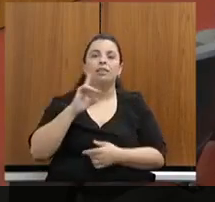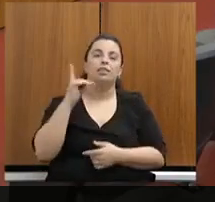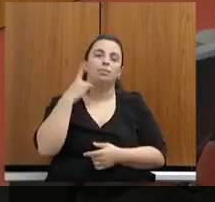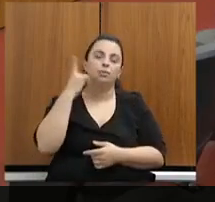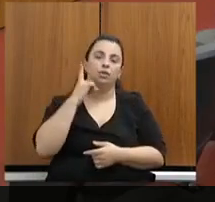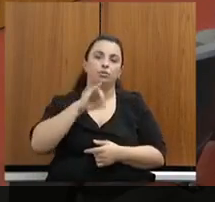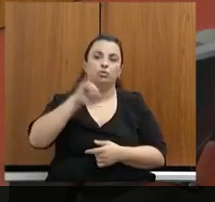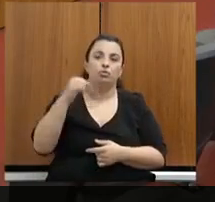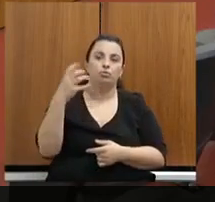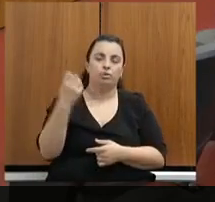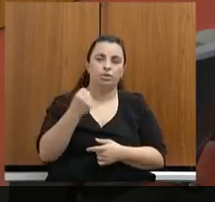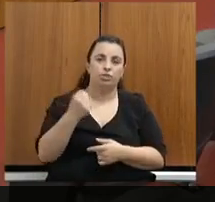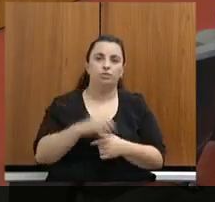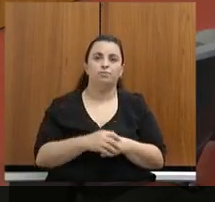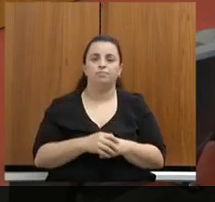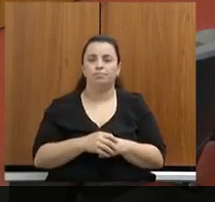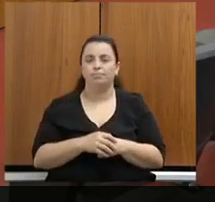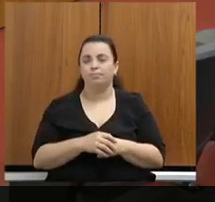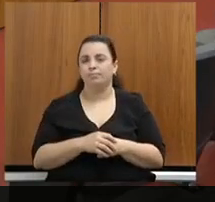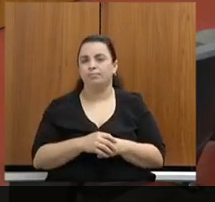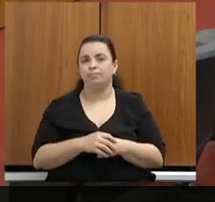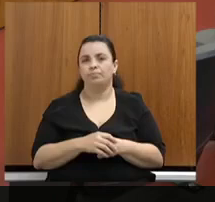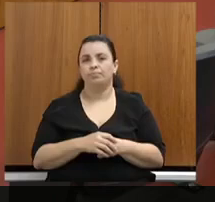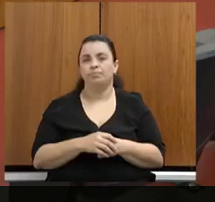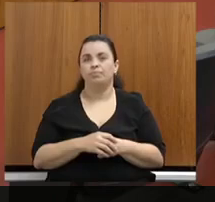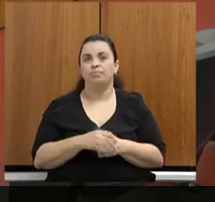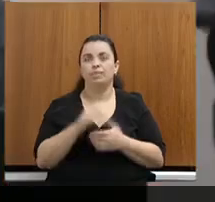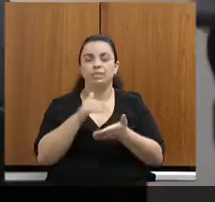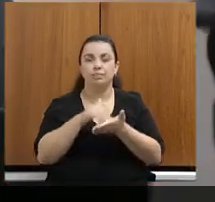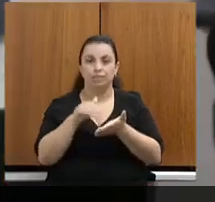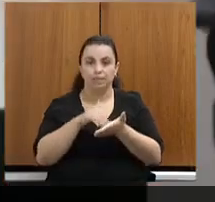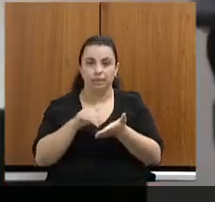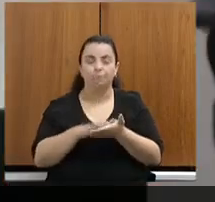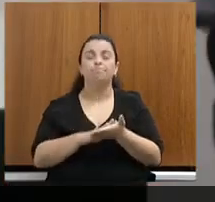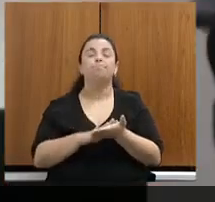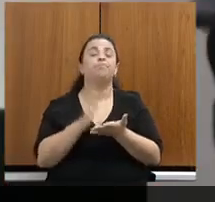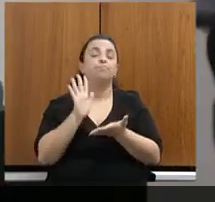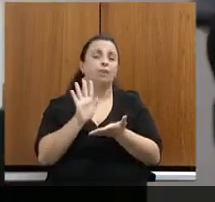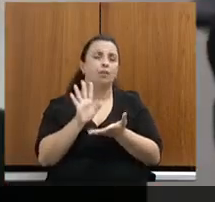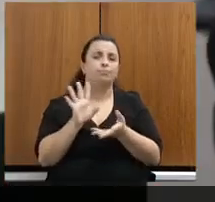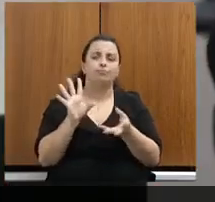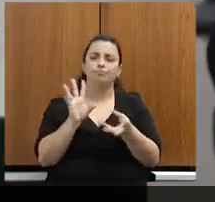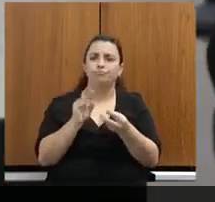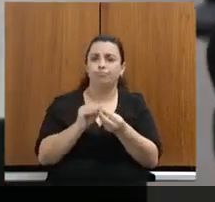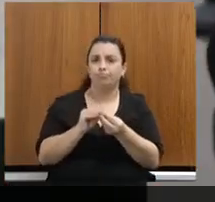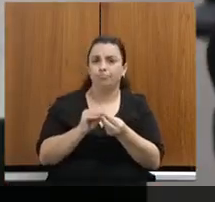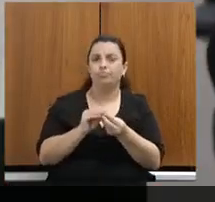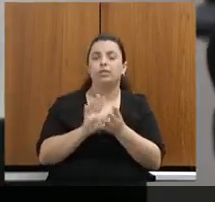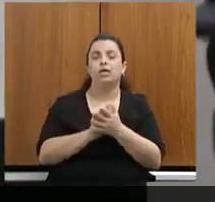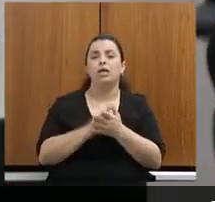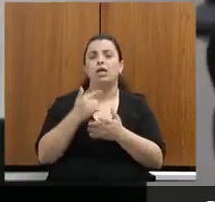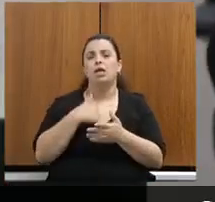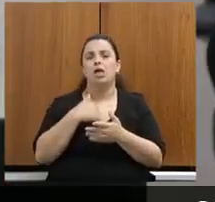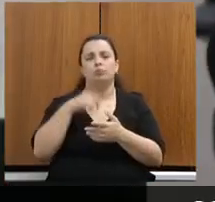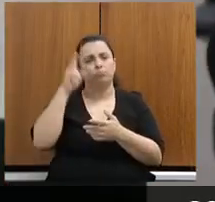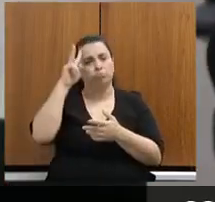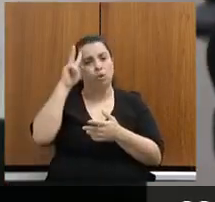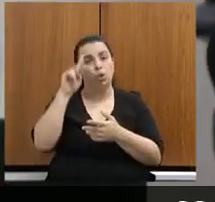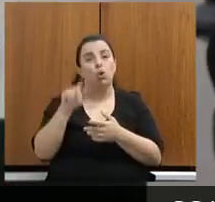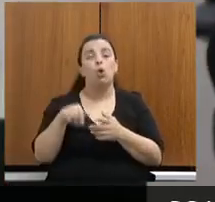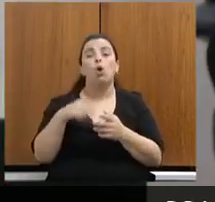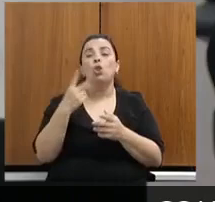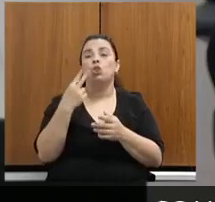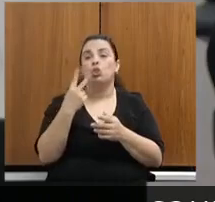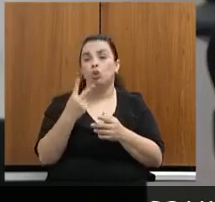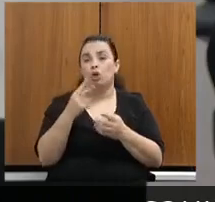secretário apenso o fim aqui eu resgatei dois requerimentos aqui